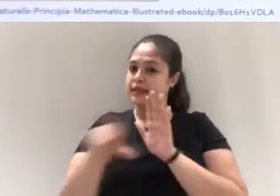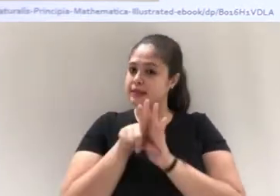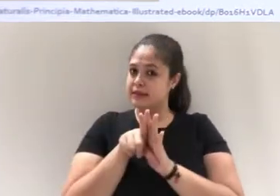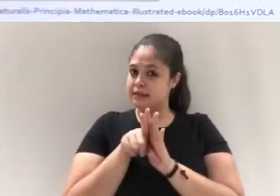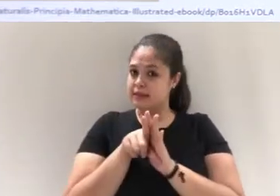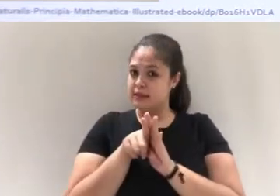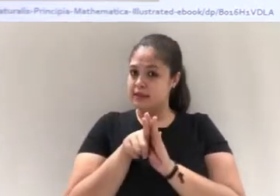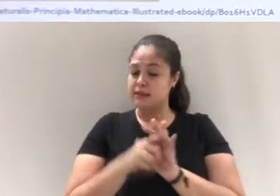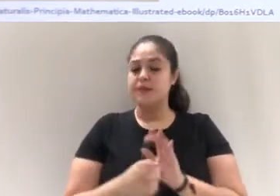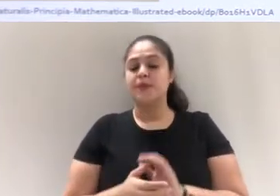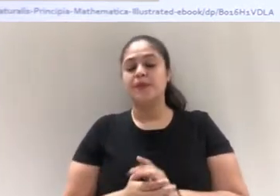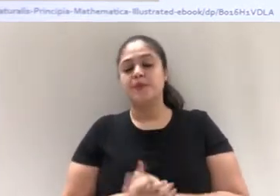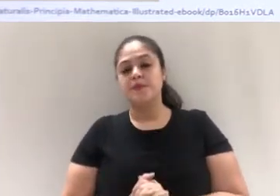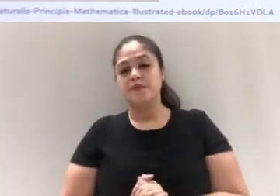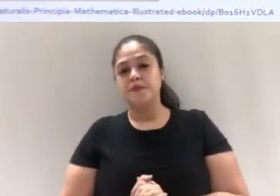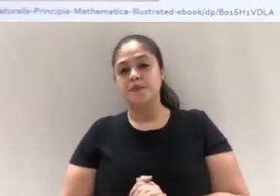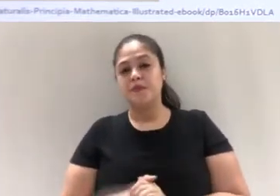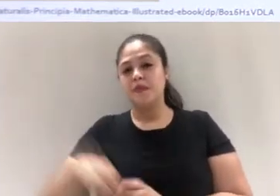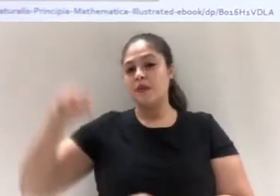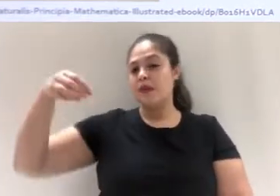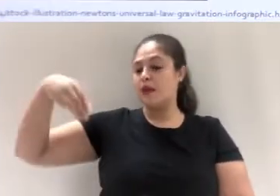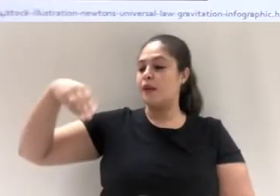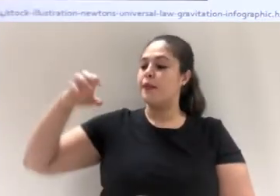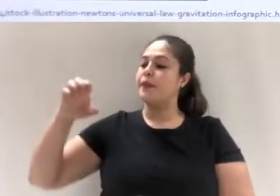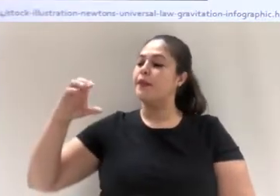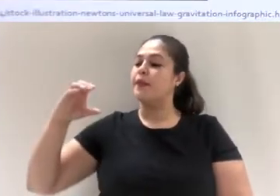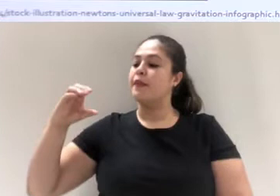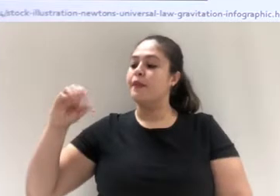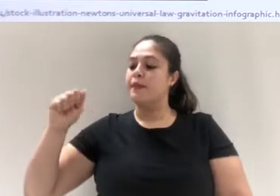da mecânica clássica.